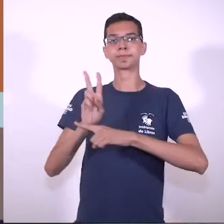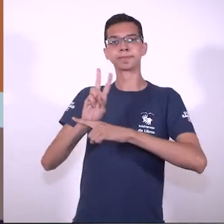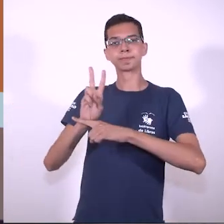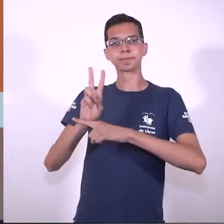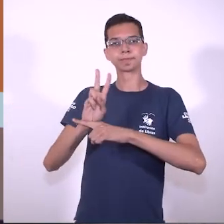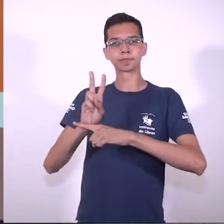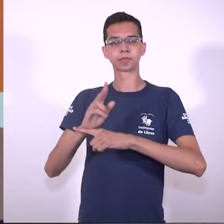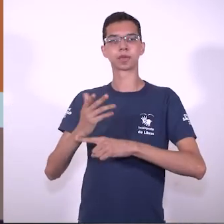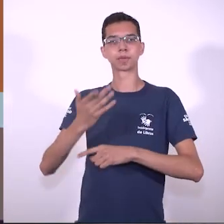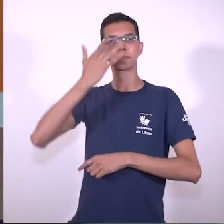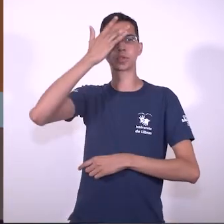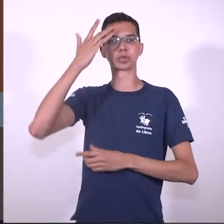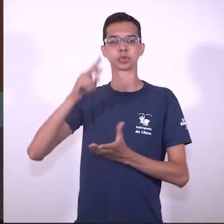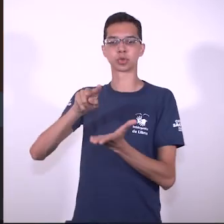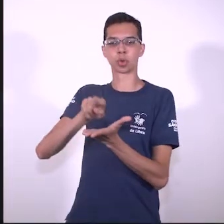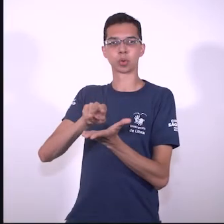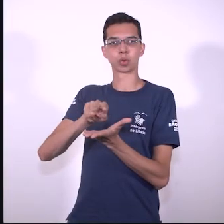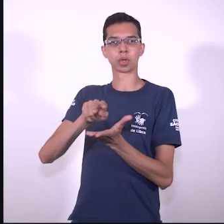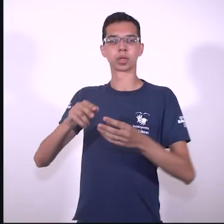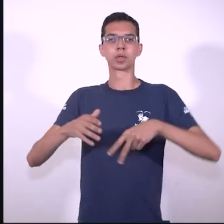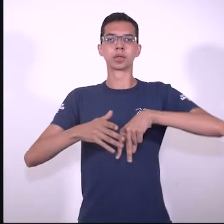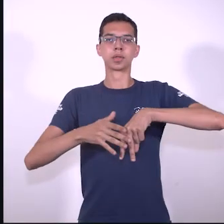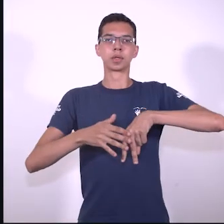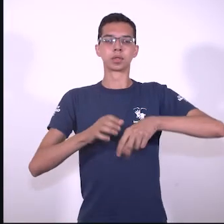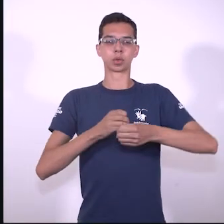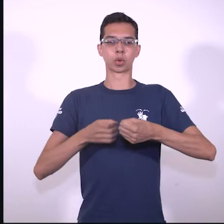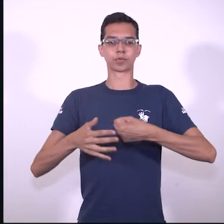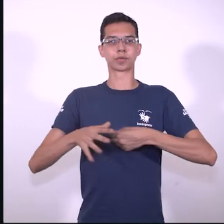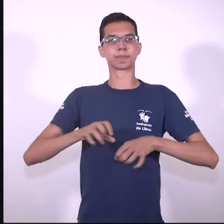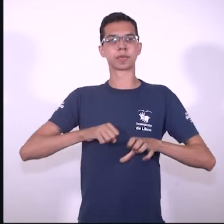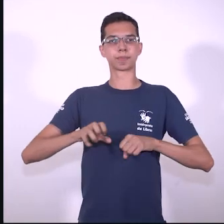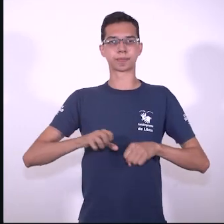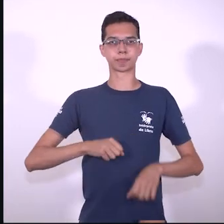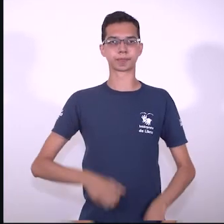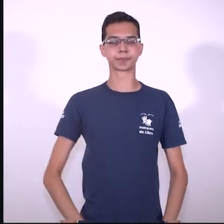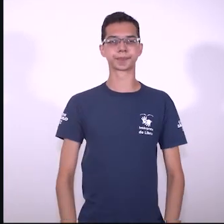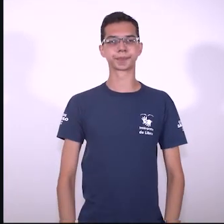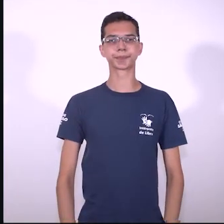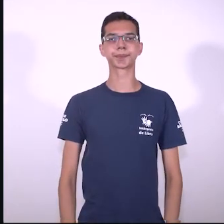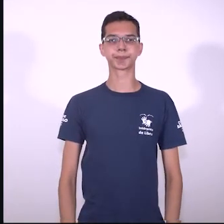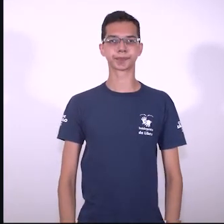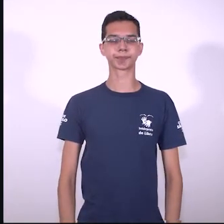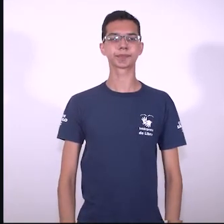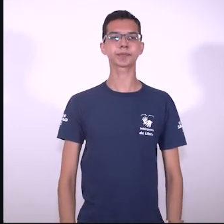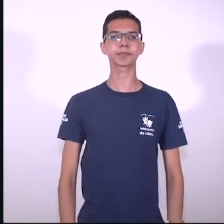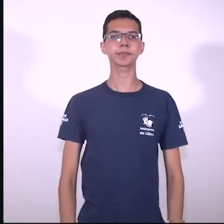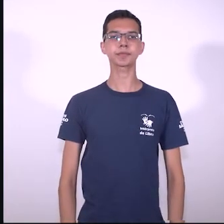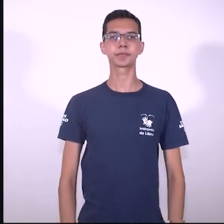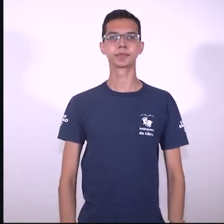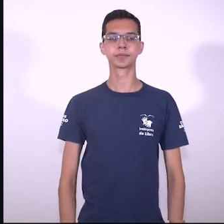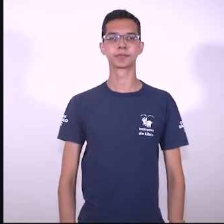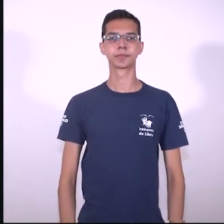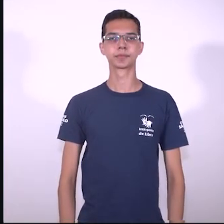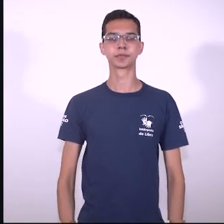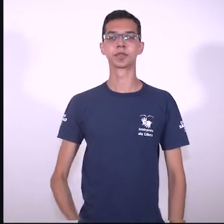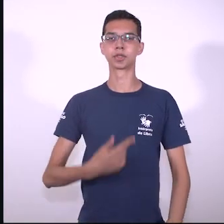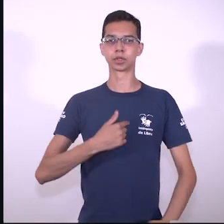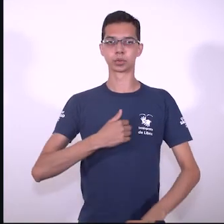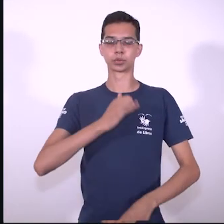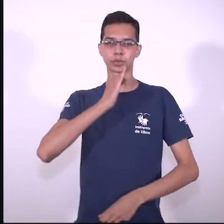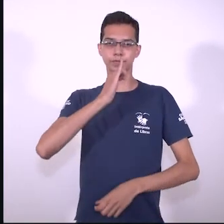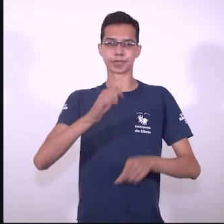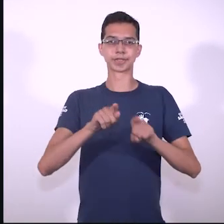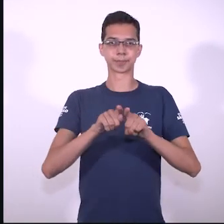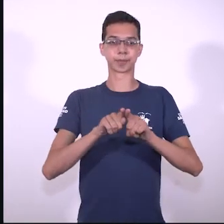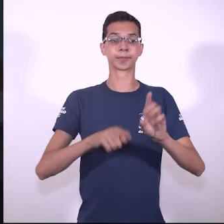atenção básica. E aqui... Só um minutinho, doutor Zamarco. O protocolo, esses